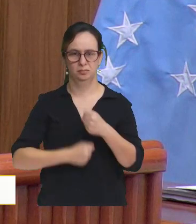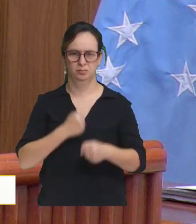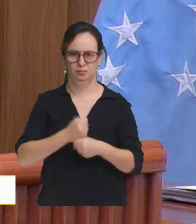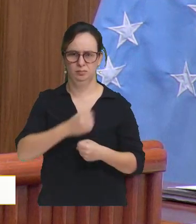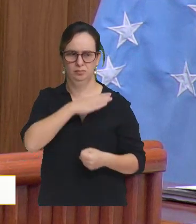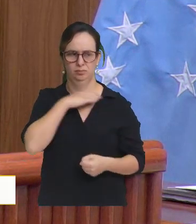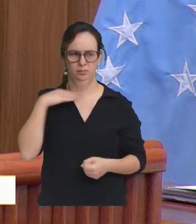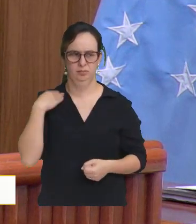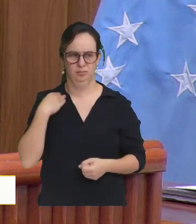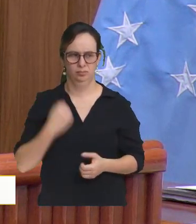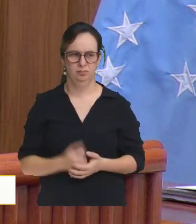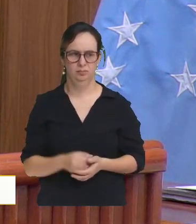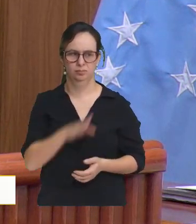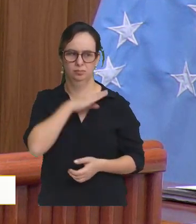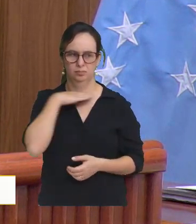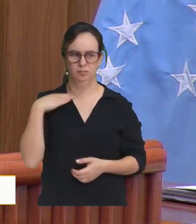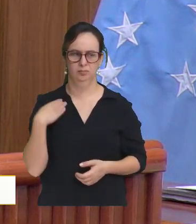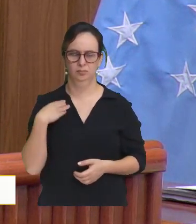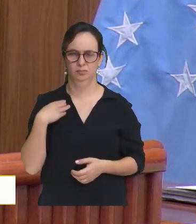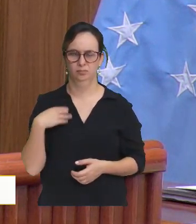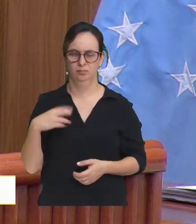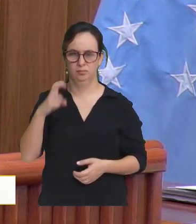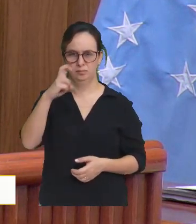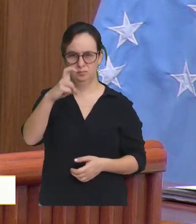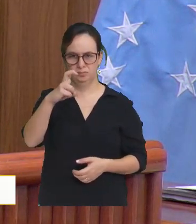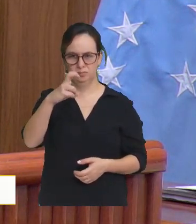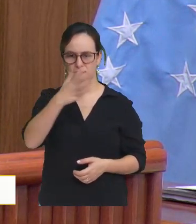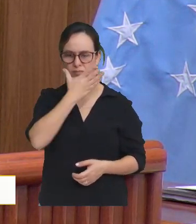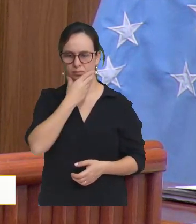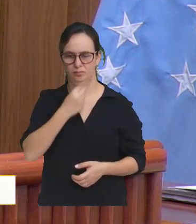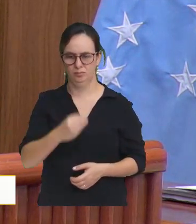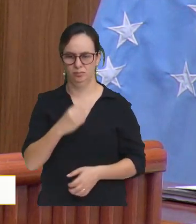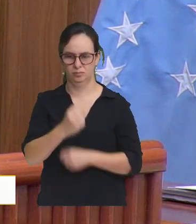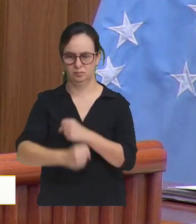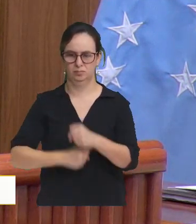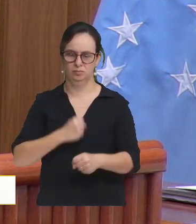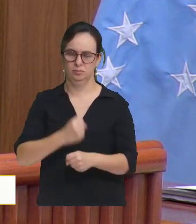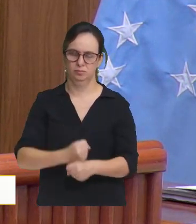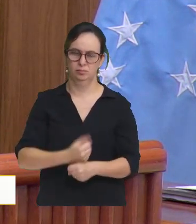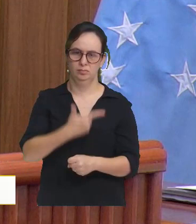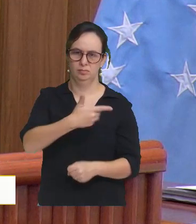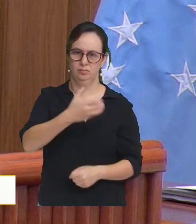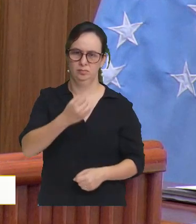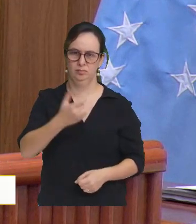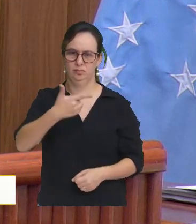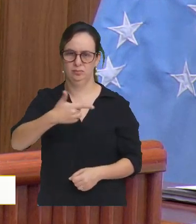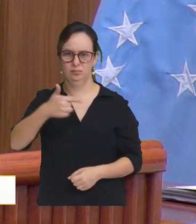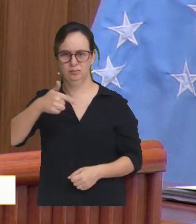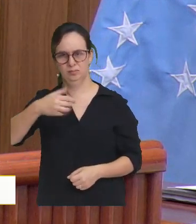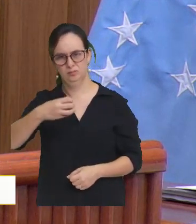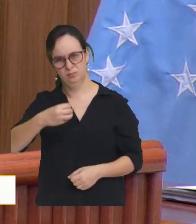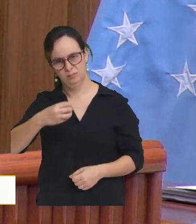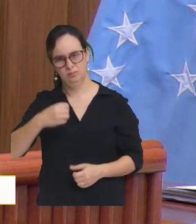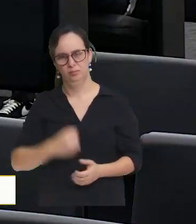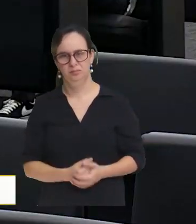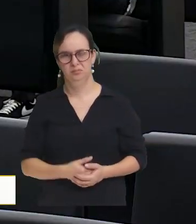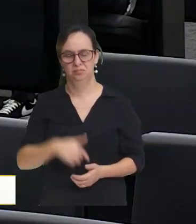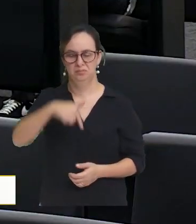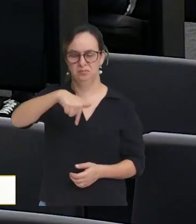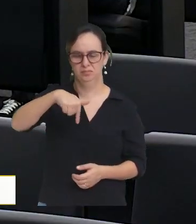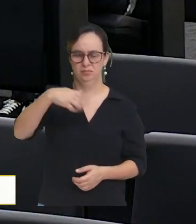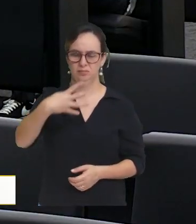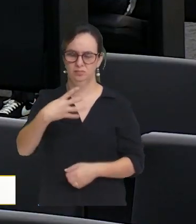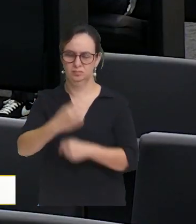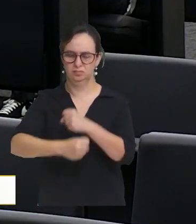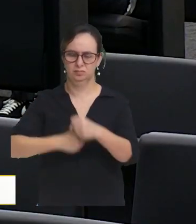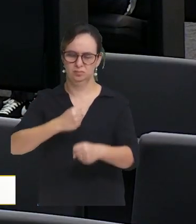Faleceu no dia 5 de dezembro de 2020, com 74 anos, deixando uma grande saudade no coração